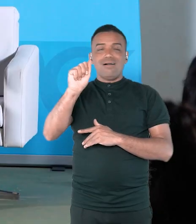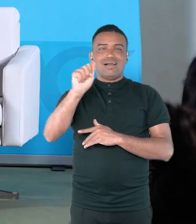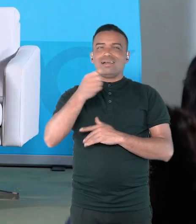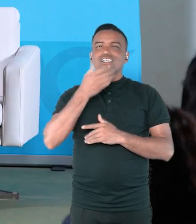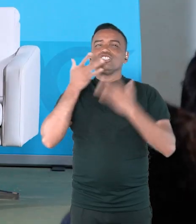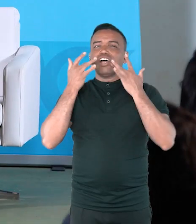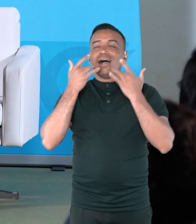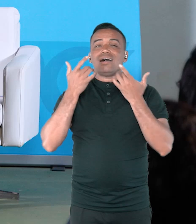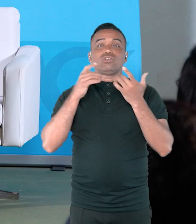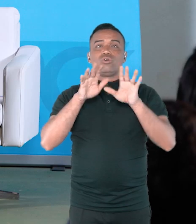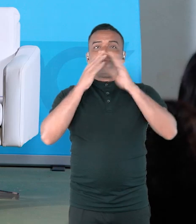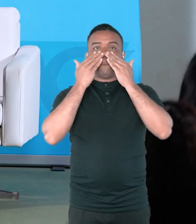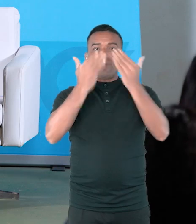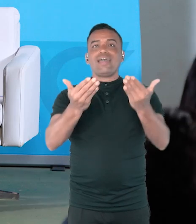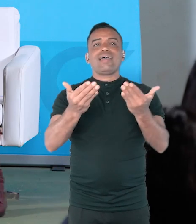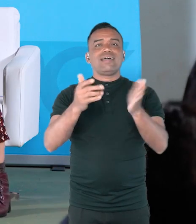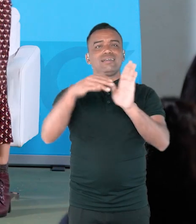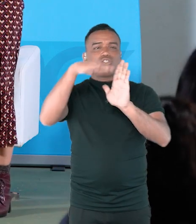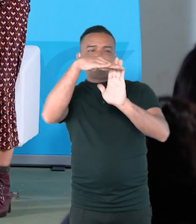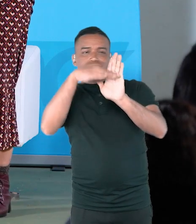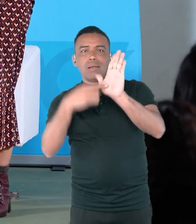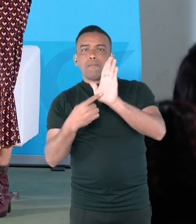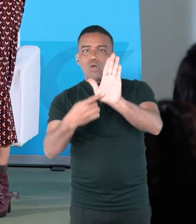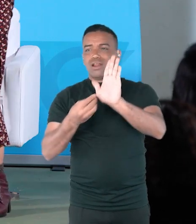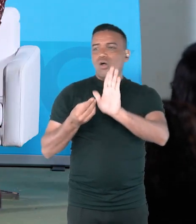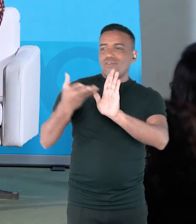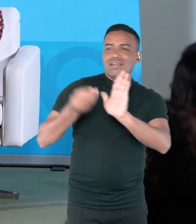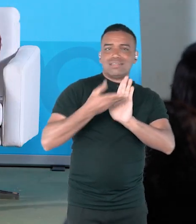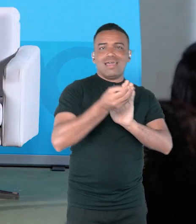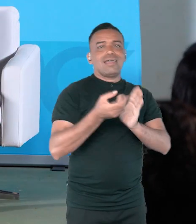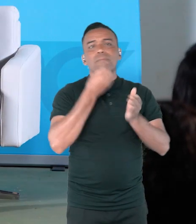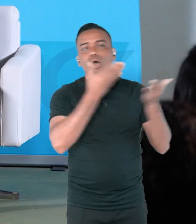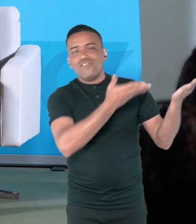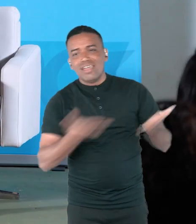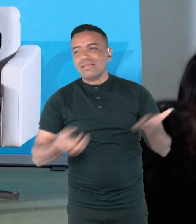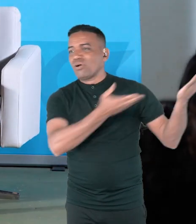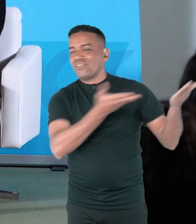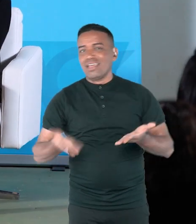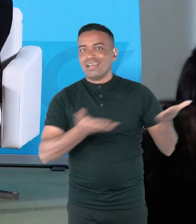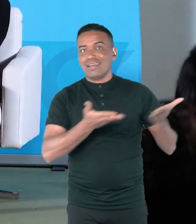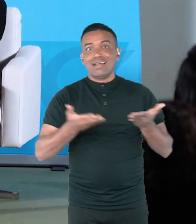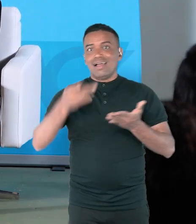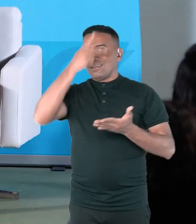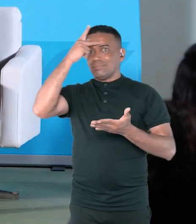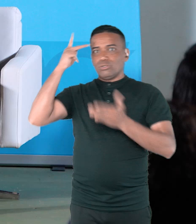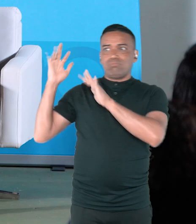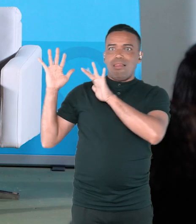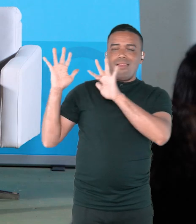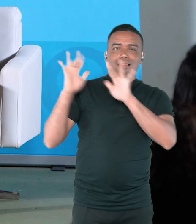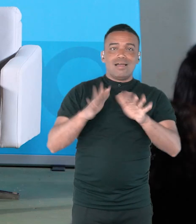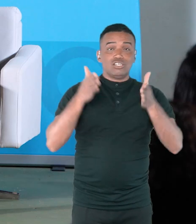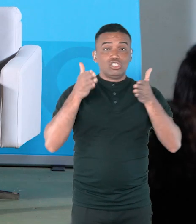ficava lá na porta, o elenco todo, distribuindo o programa, falando boas-vindas para as pessoas e tal. Aí você vê